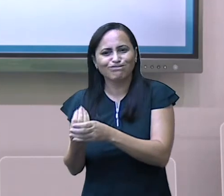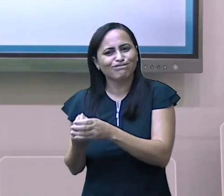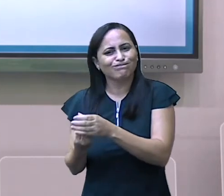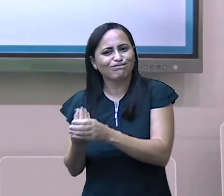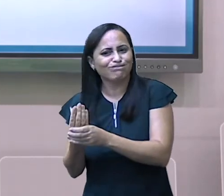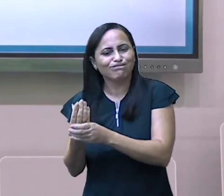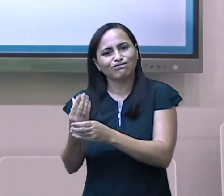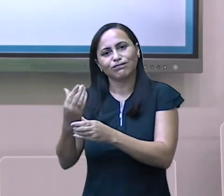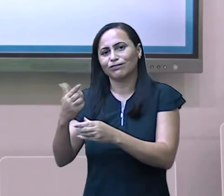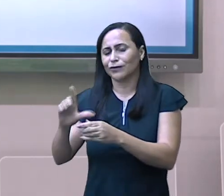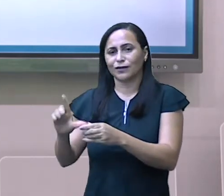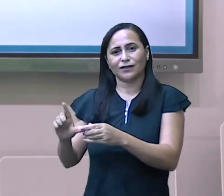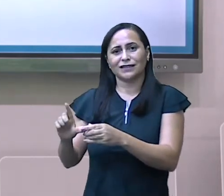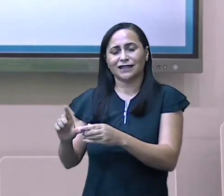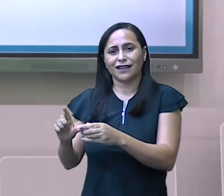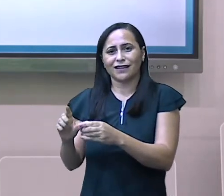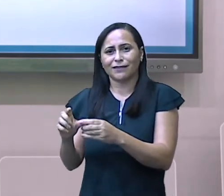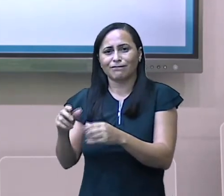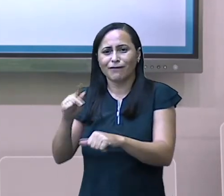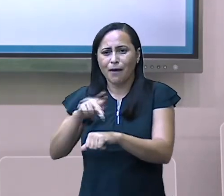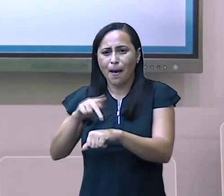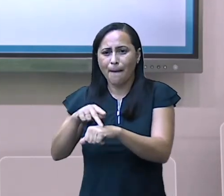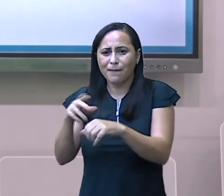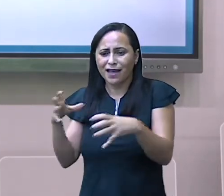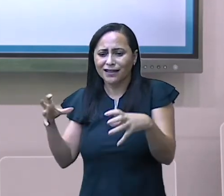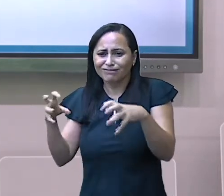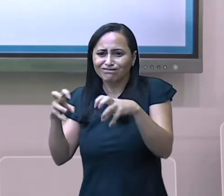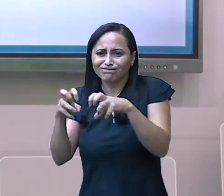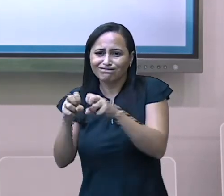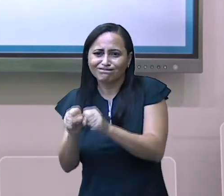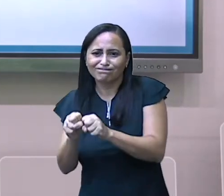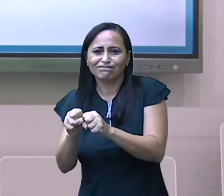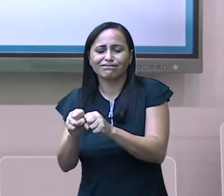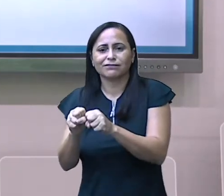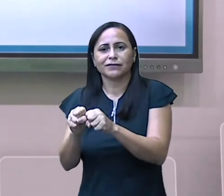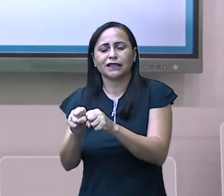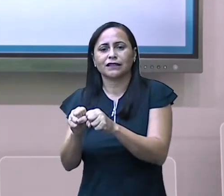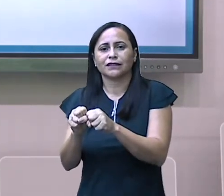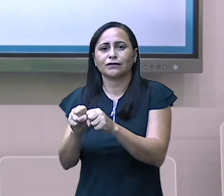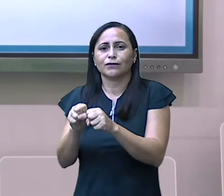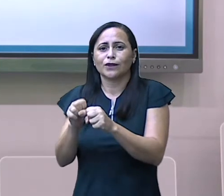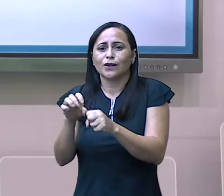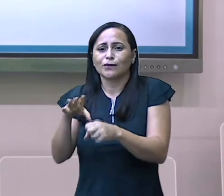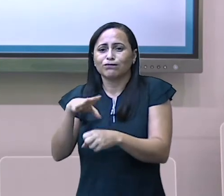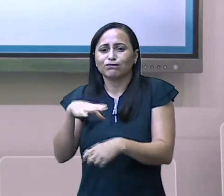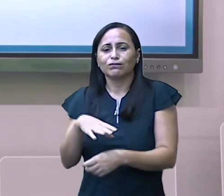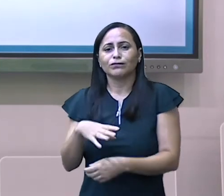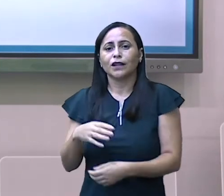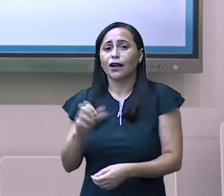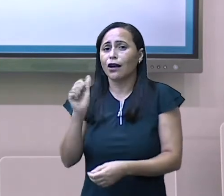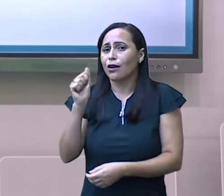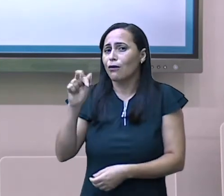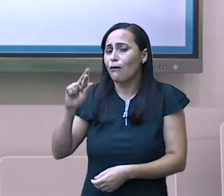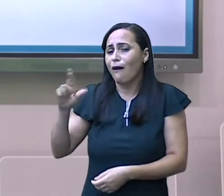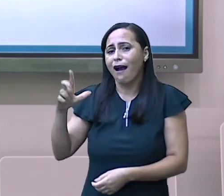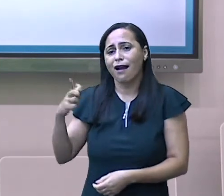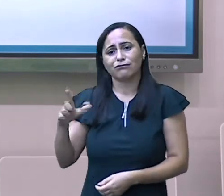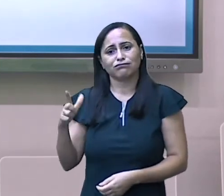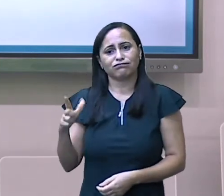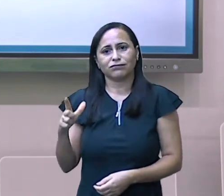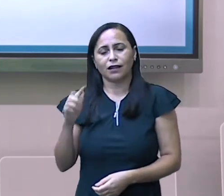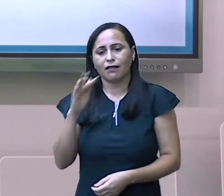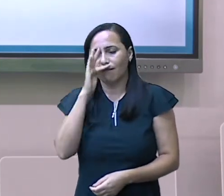começa a crescer, as pedras vai lá e sufoca e não deixa o ar passar. E a plantinha